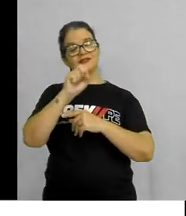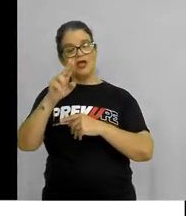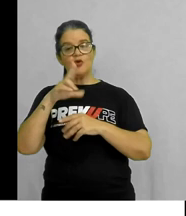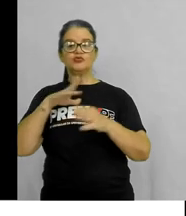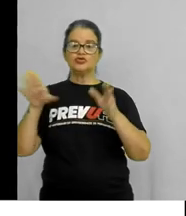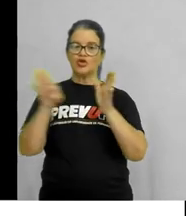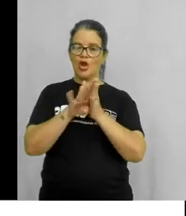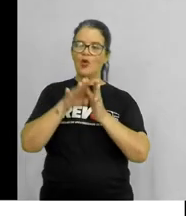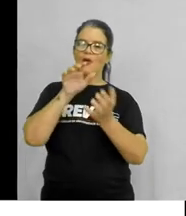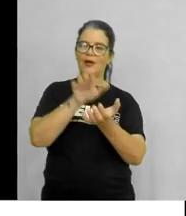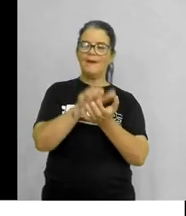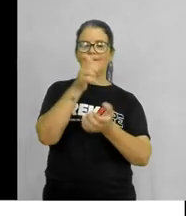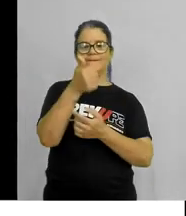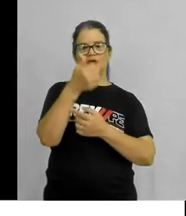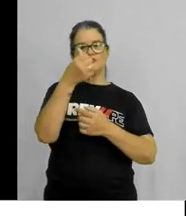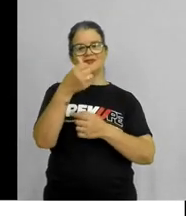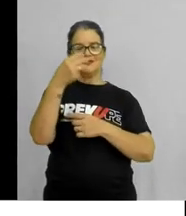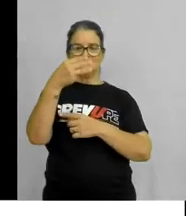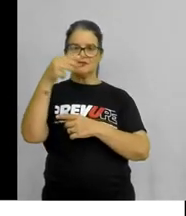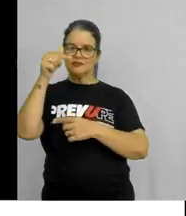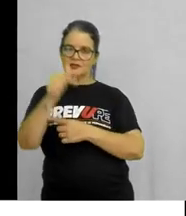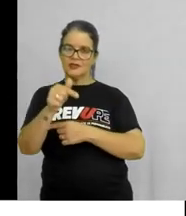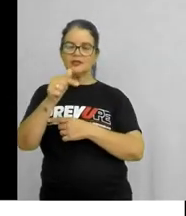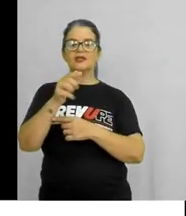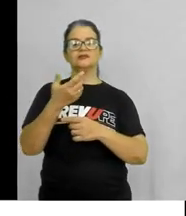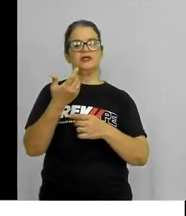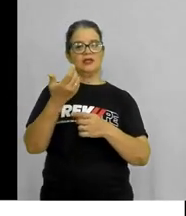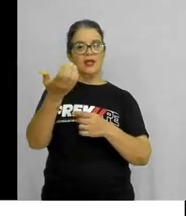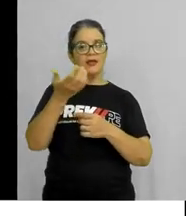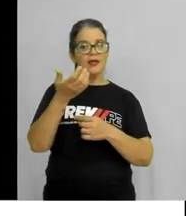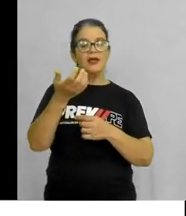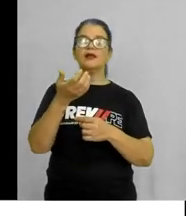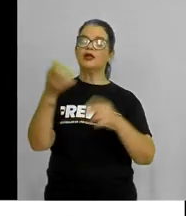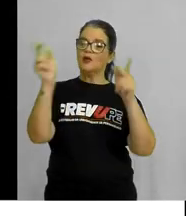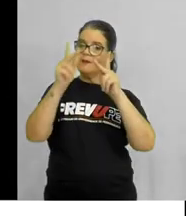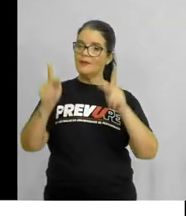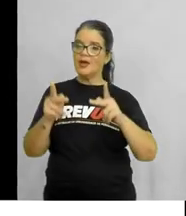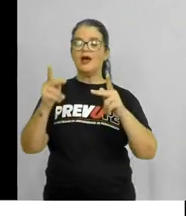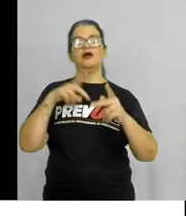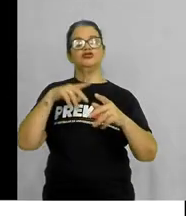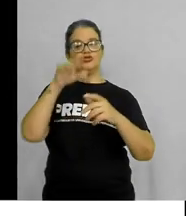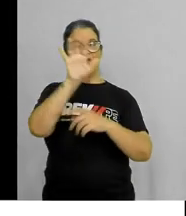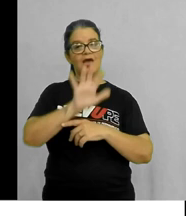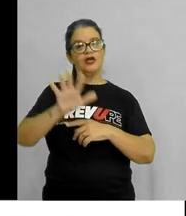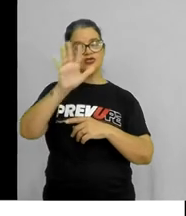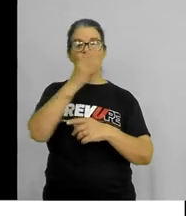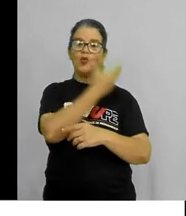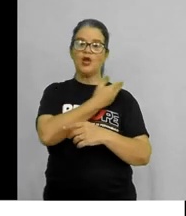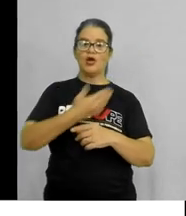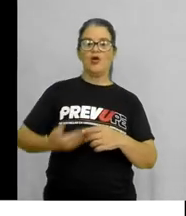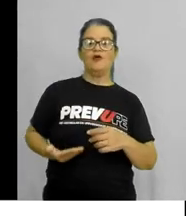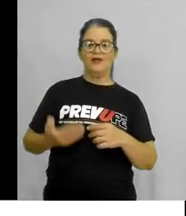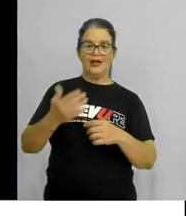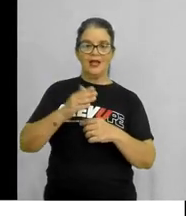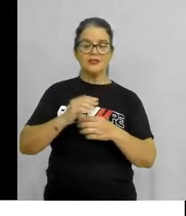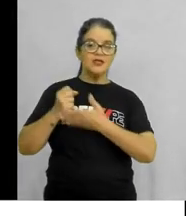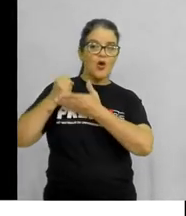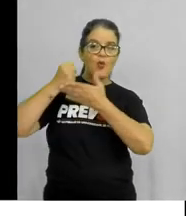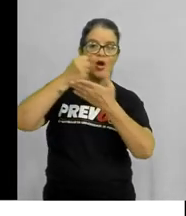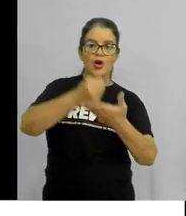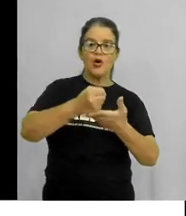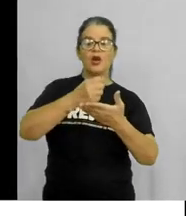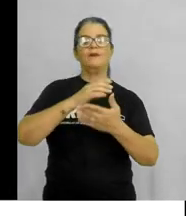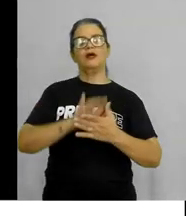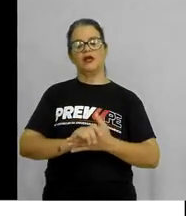Pernambuco em 1637 pretendendo pacificar a região e governar com a colaboração